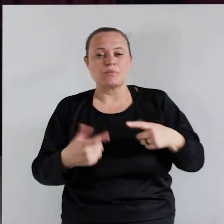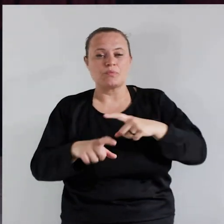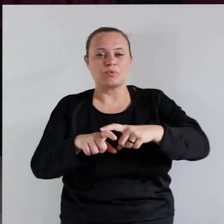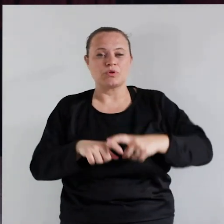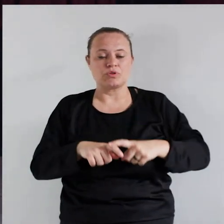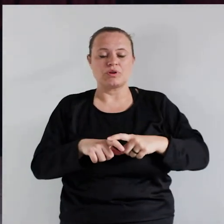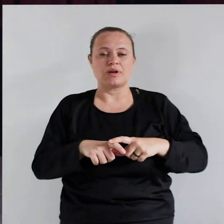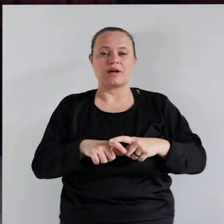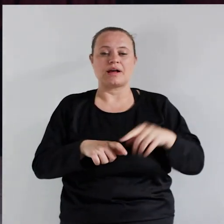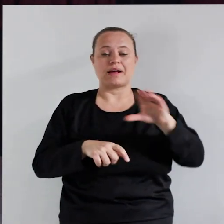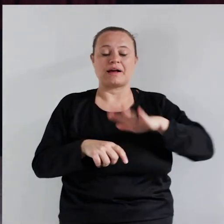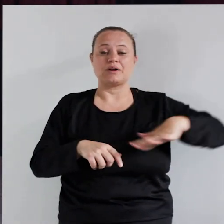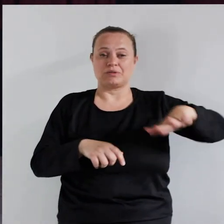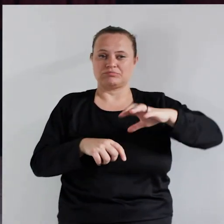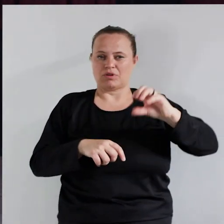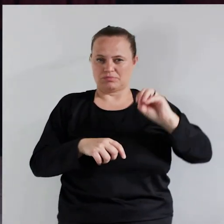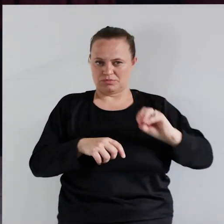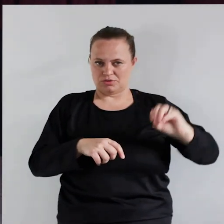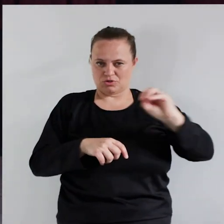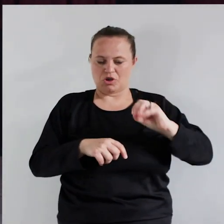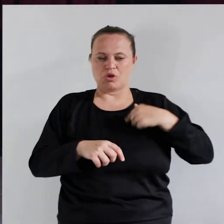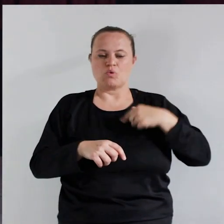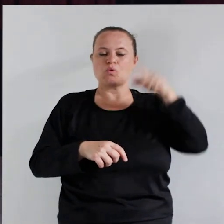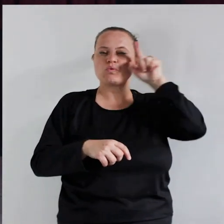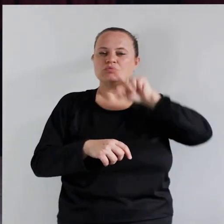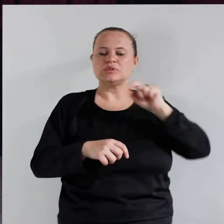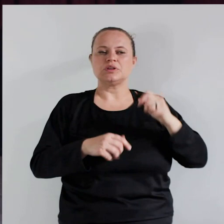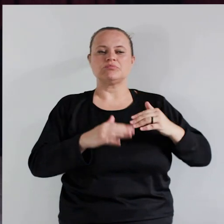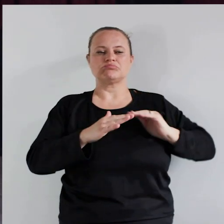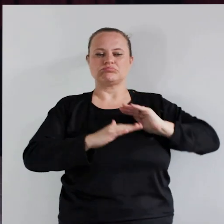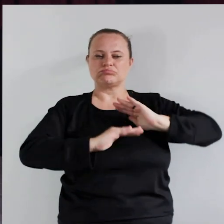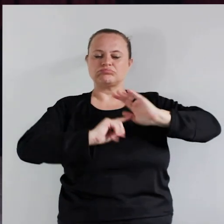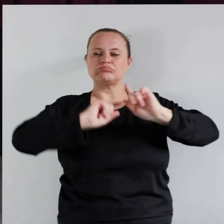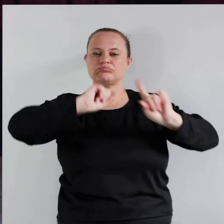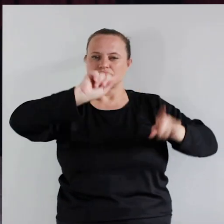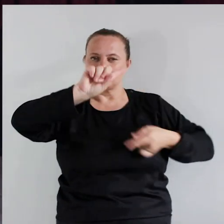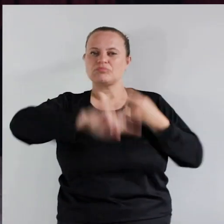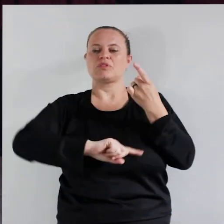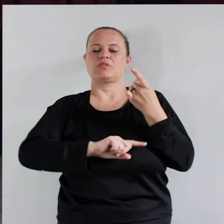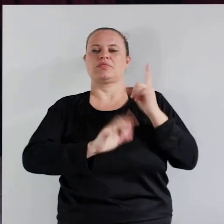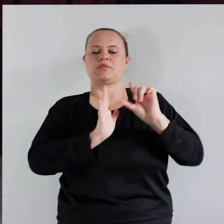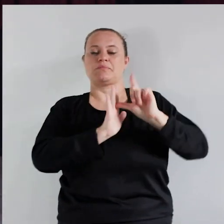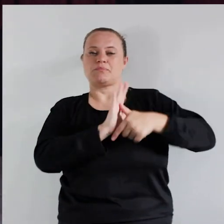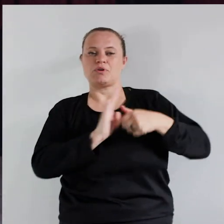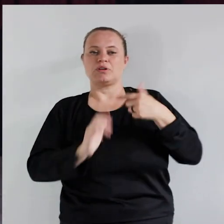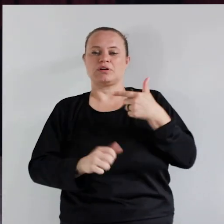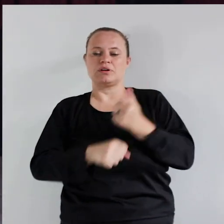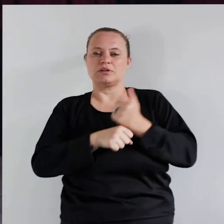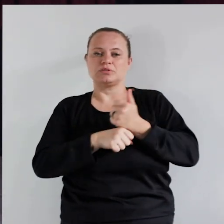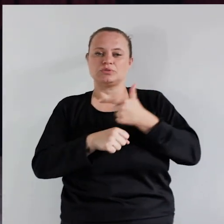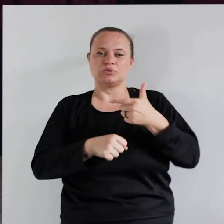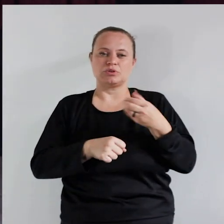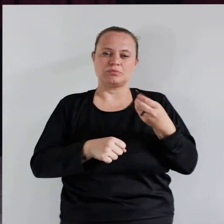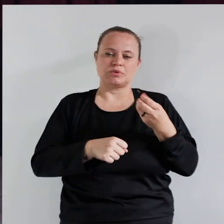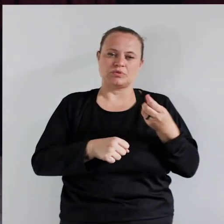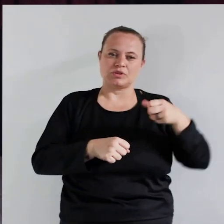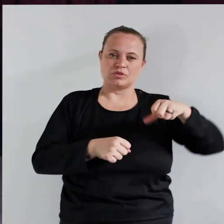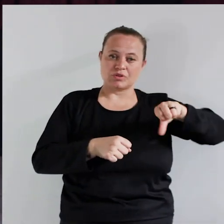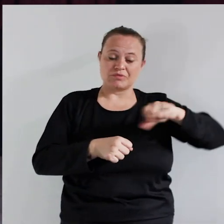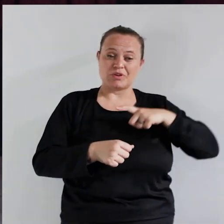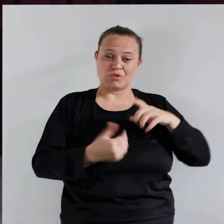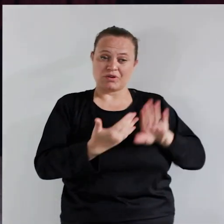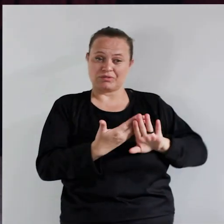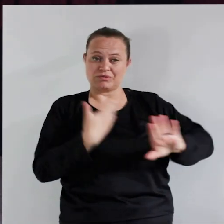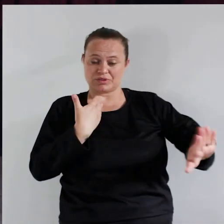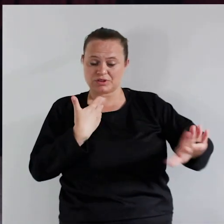pesquisas, né? Então, no âmbito do observatório, eu consegui ir amadurecendo, foi o que eu falei a partir